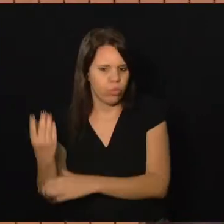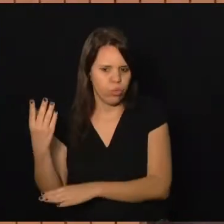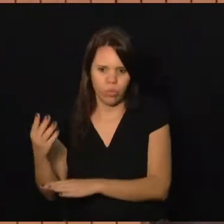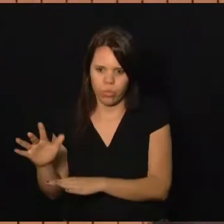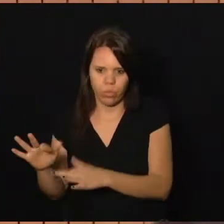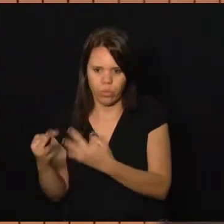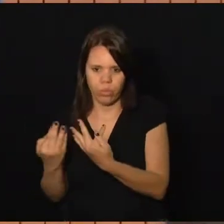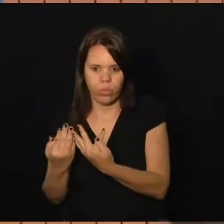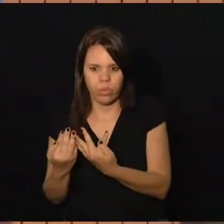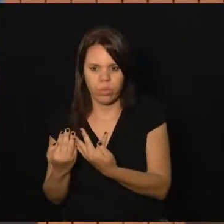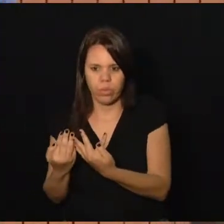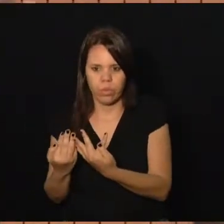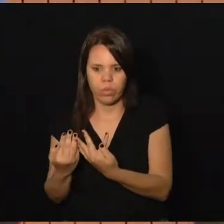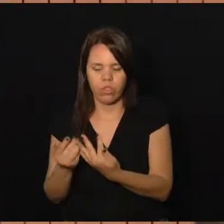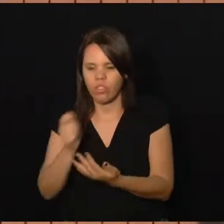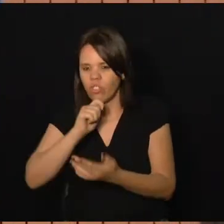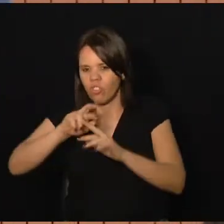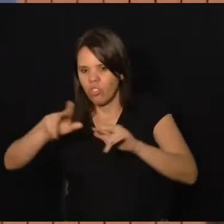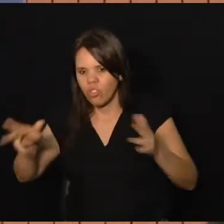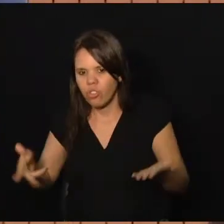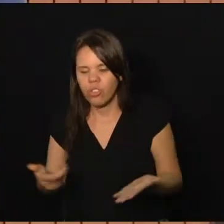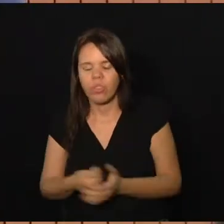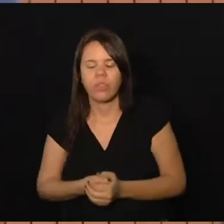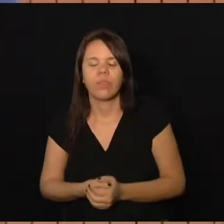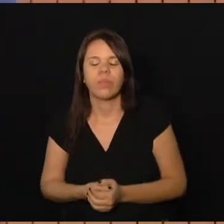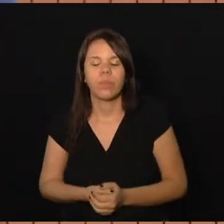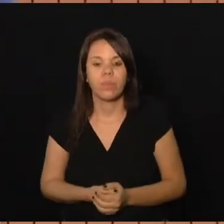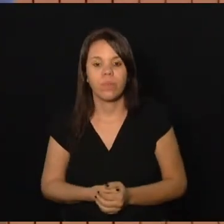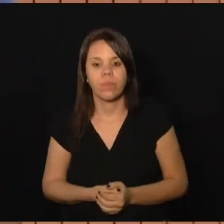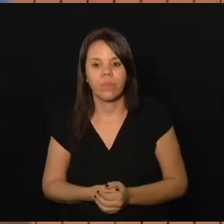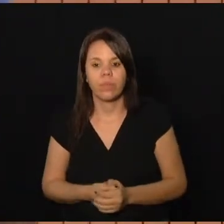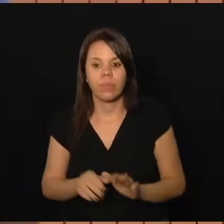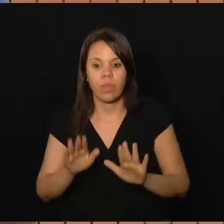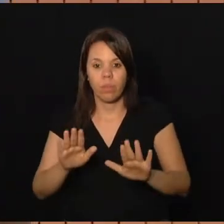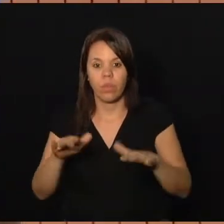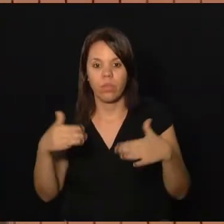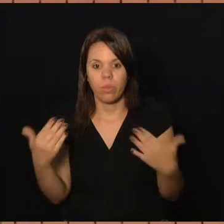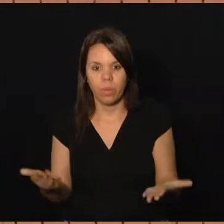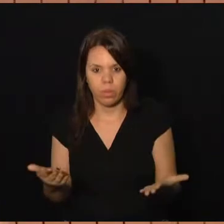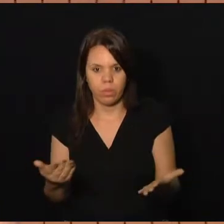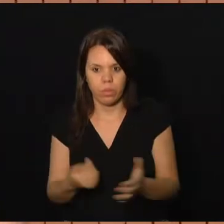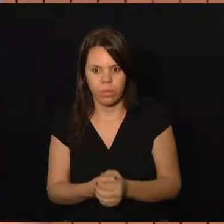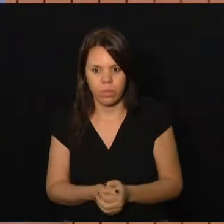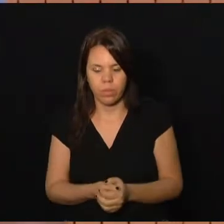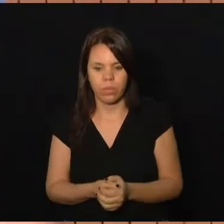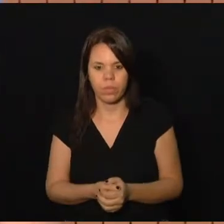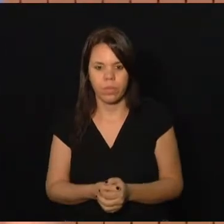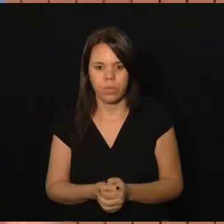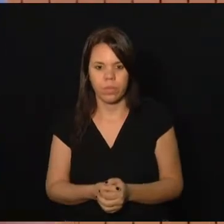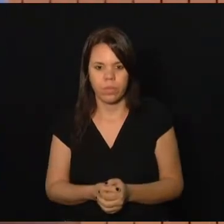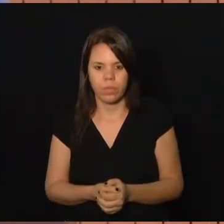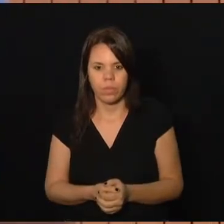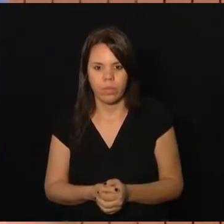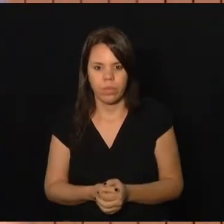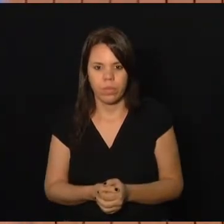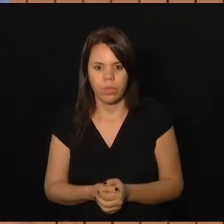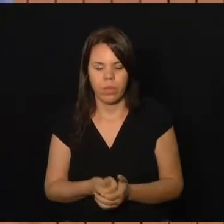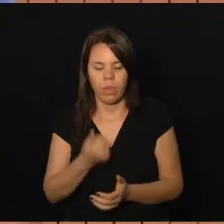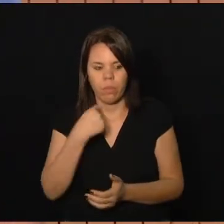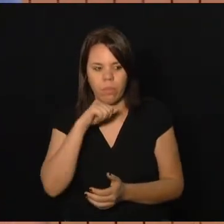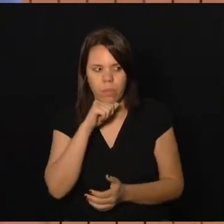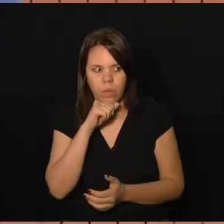falando de drogas lícitas e ilícitas em si. Mas quando essa mãe, esse pai, esse